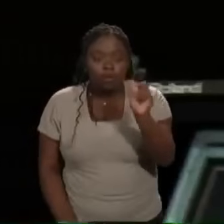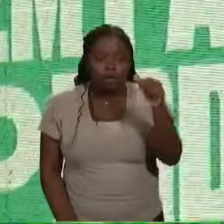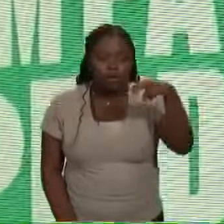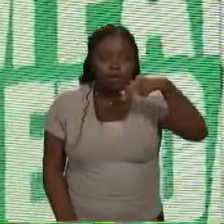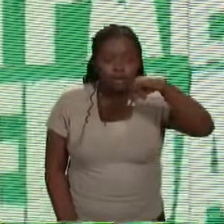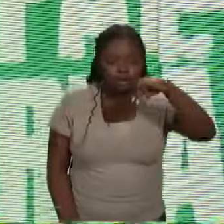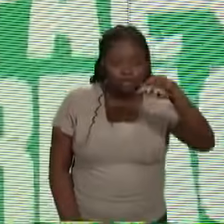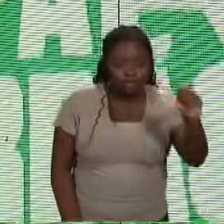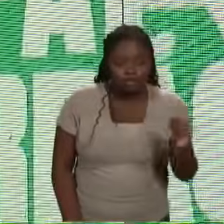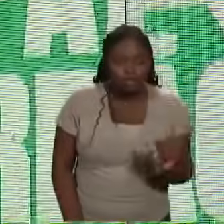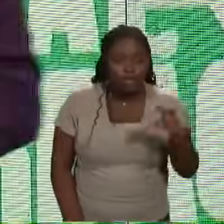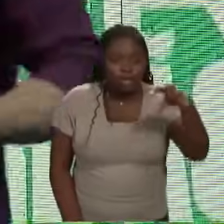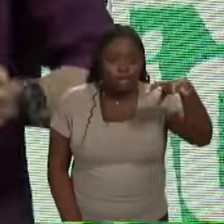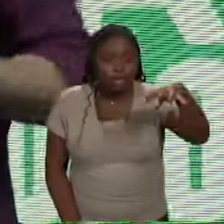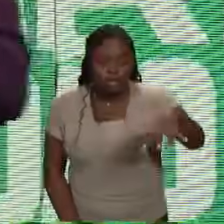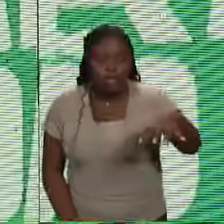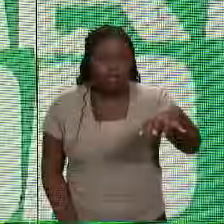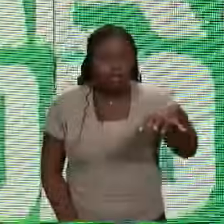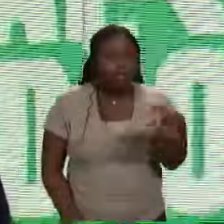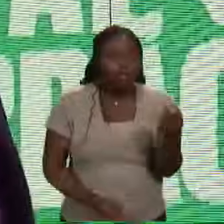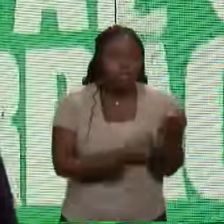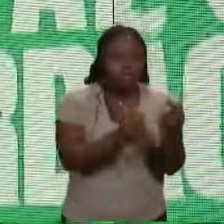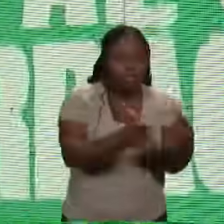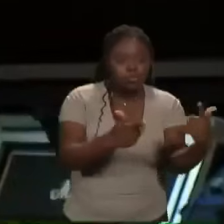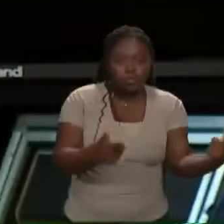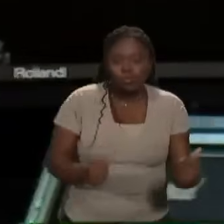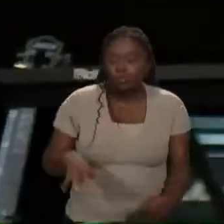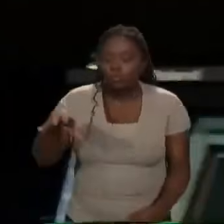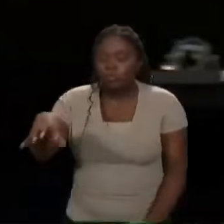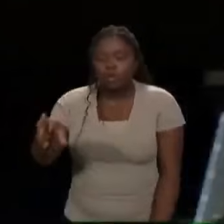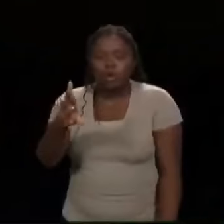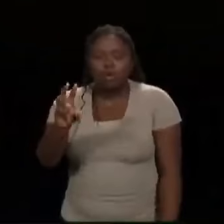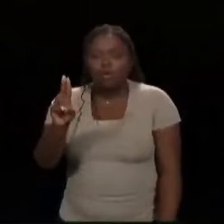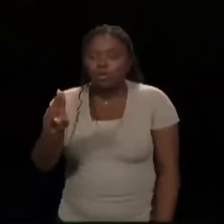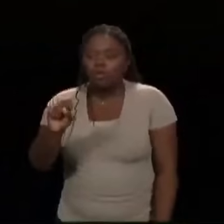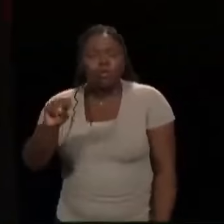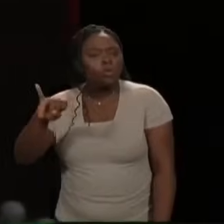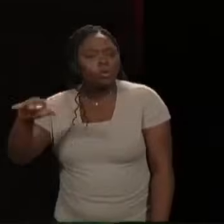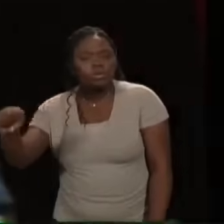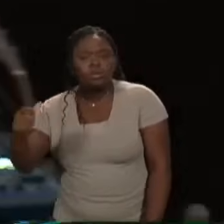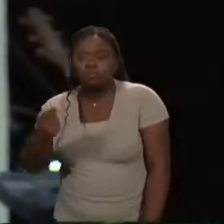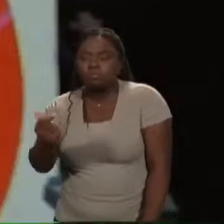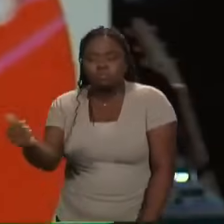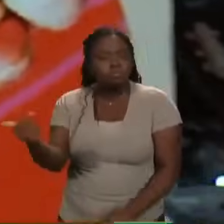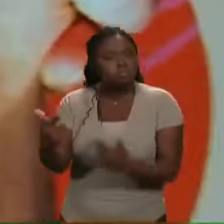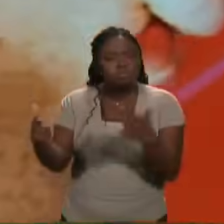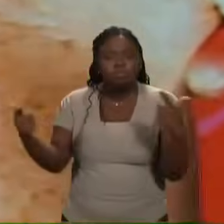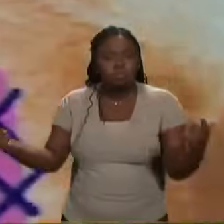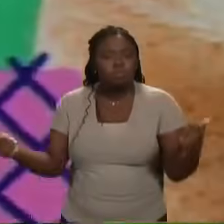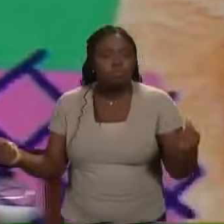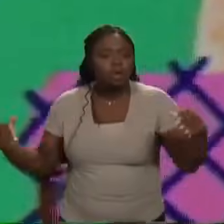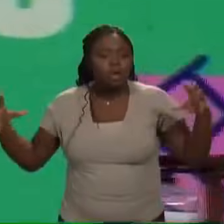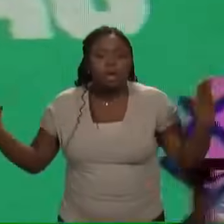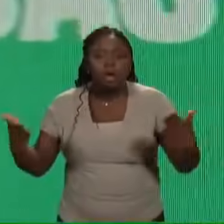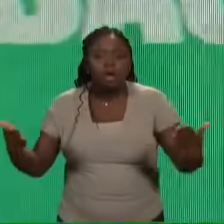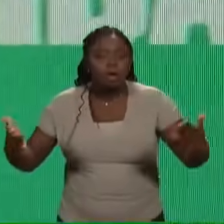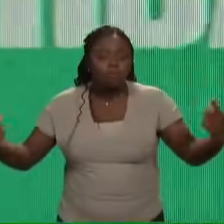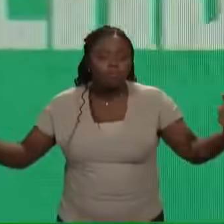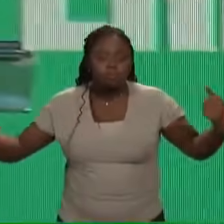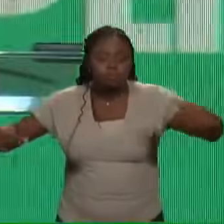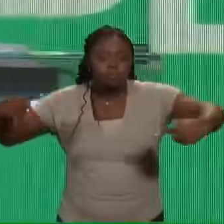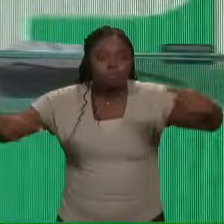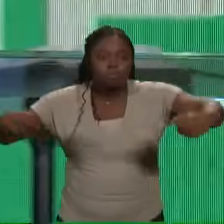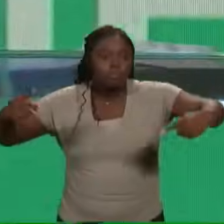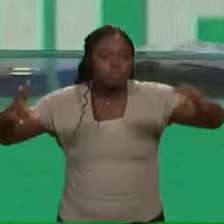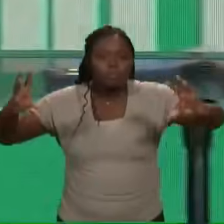ficou duro, o outro lado ficou duro também, e não houve flexibilização do lado nenhum. Resultado, os dois caíram na mão. Está